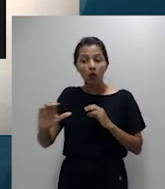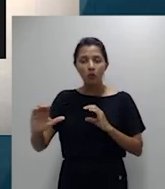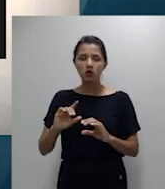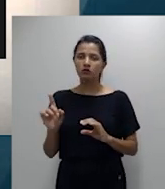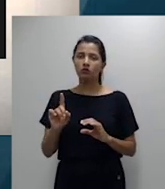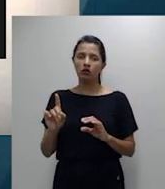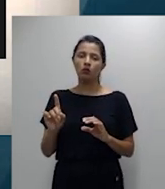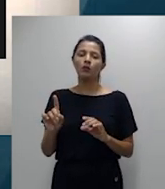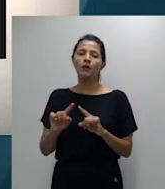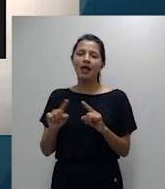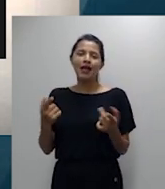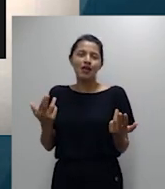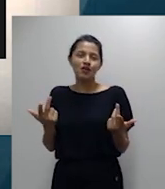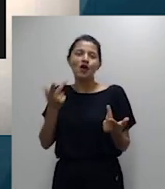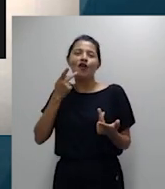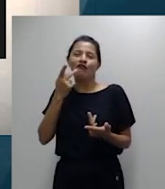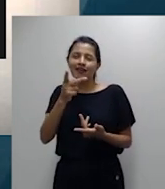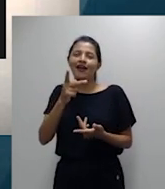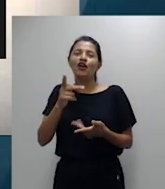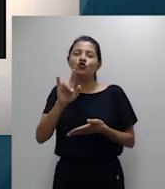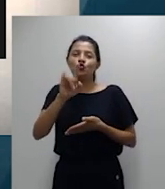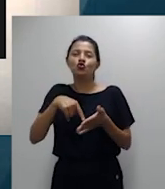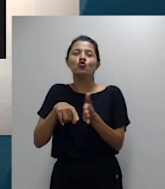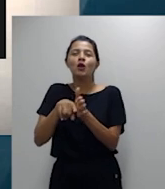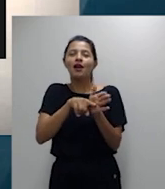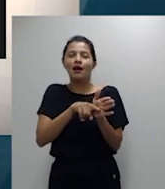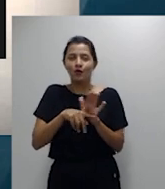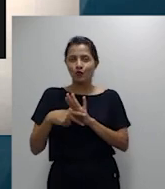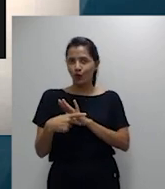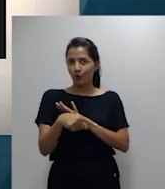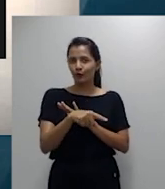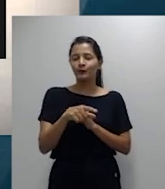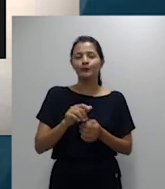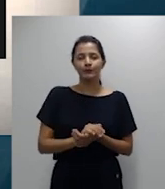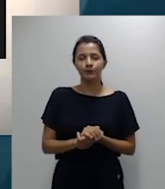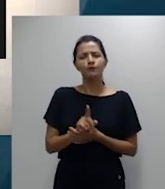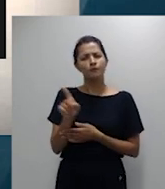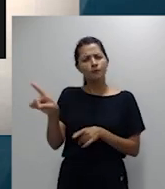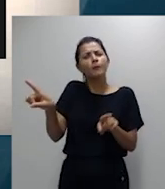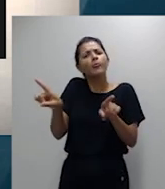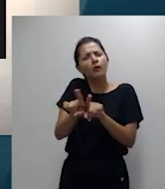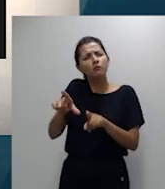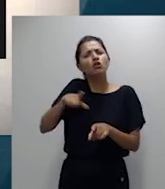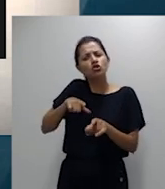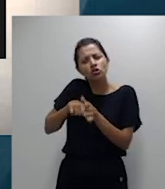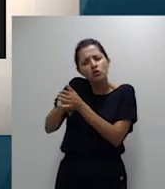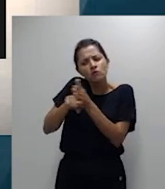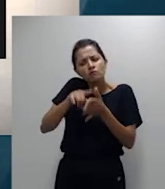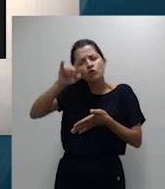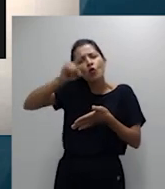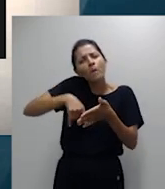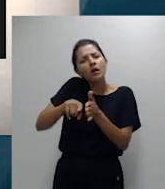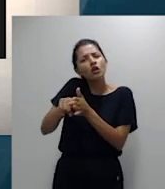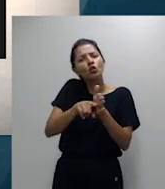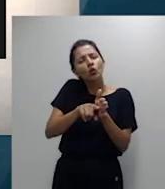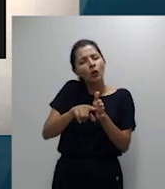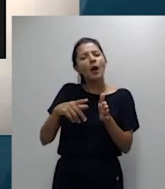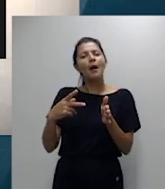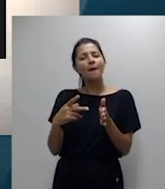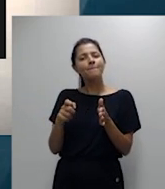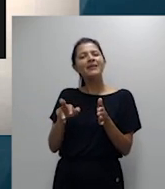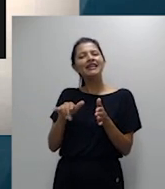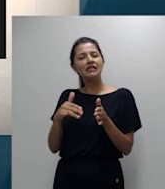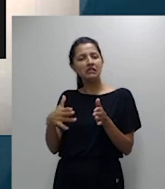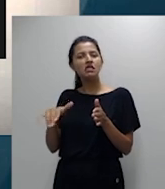tal como reconhecido no laudo pericial ou seja lá também havia um laudo pericial espera-se portanto